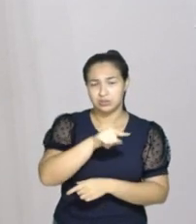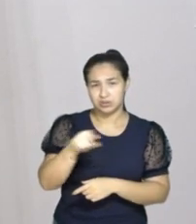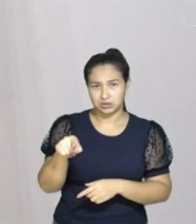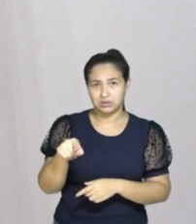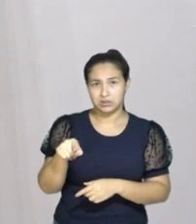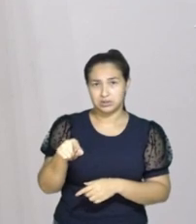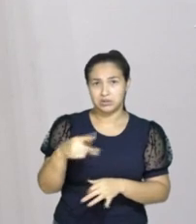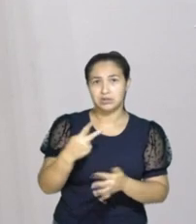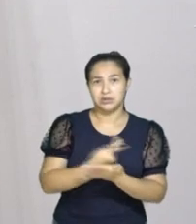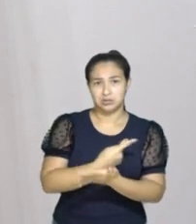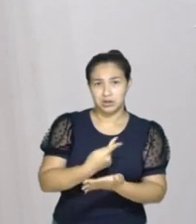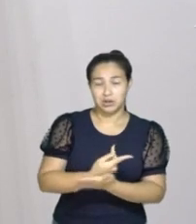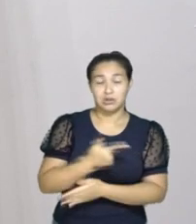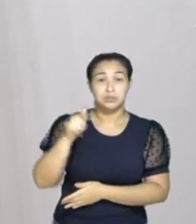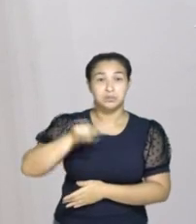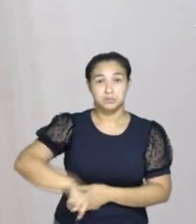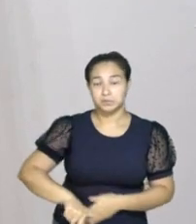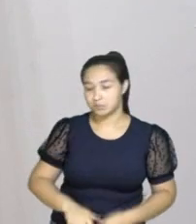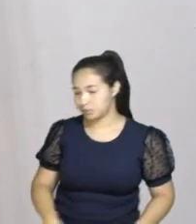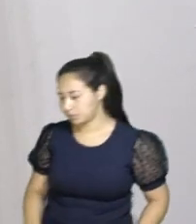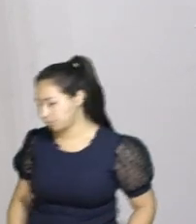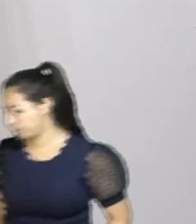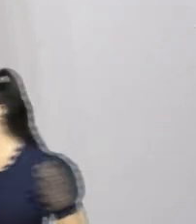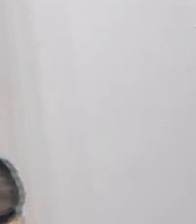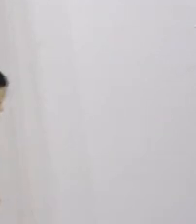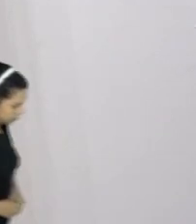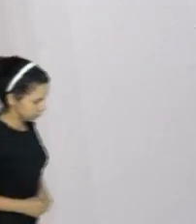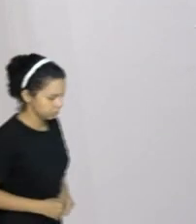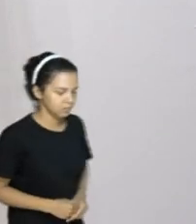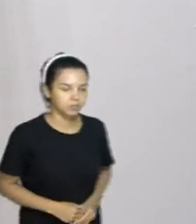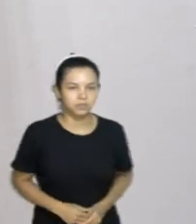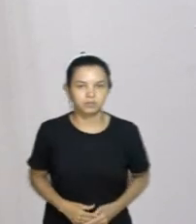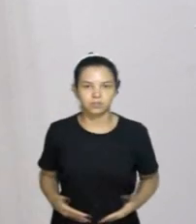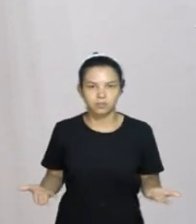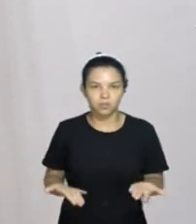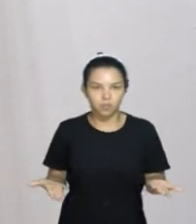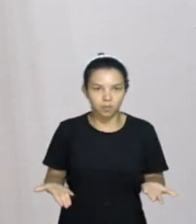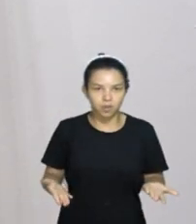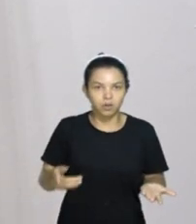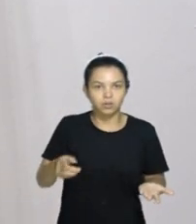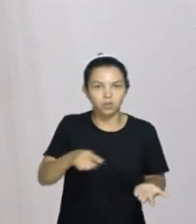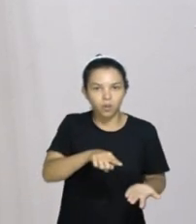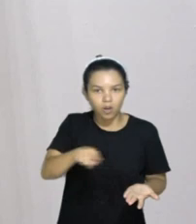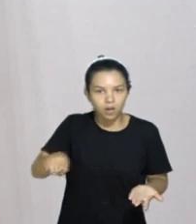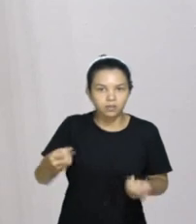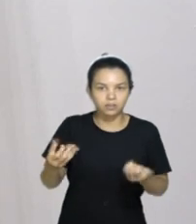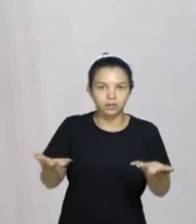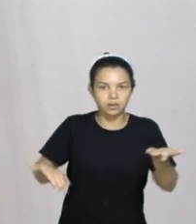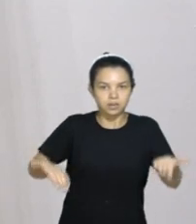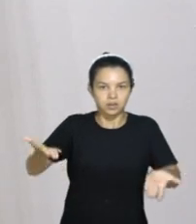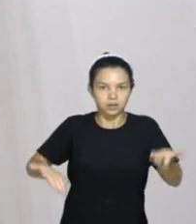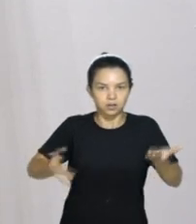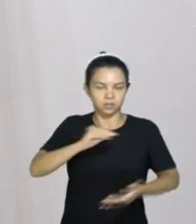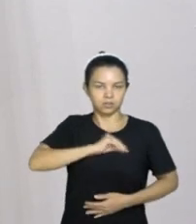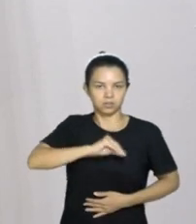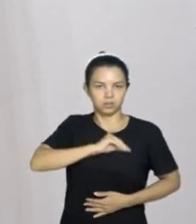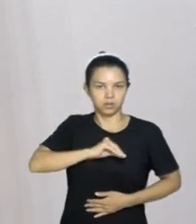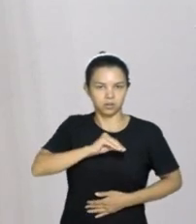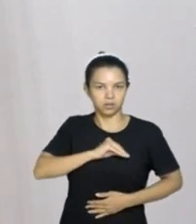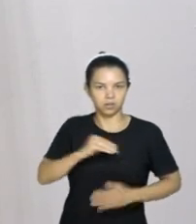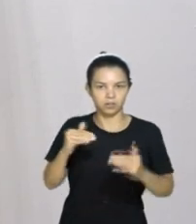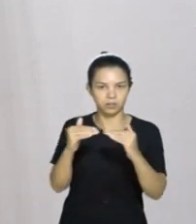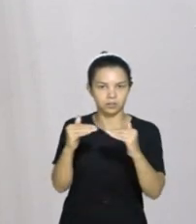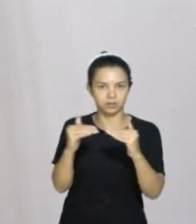e mais é um momento de dar equilíbrio salarial Equidade salarial